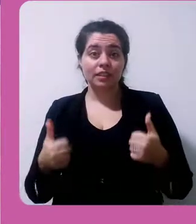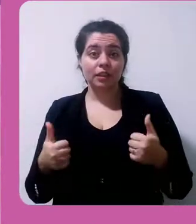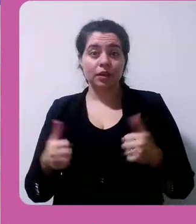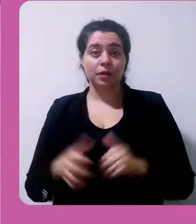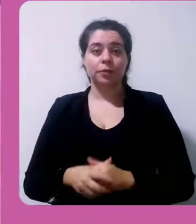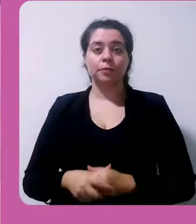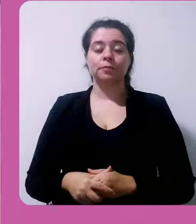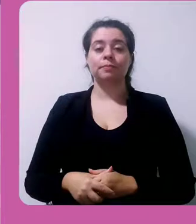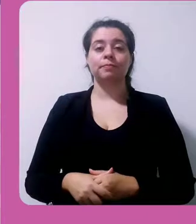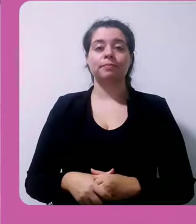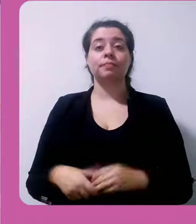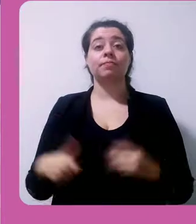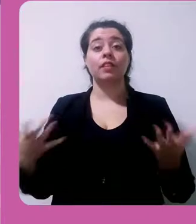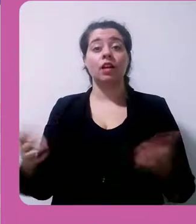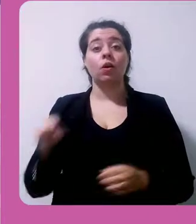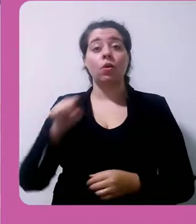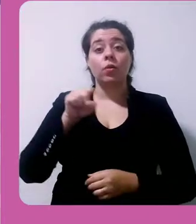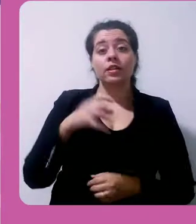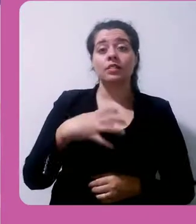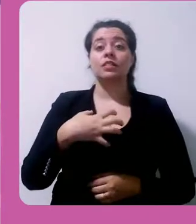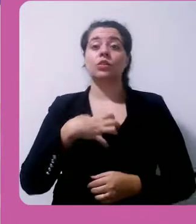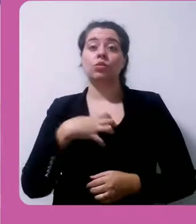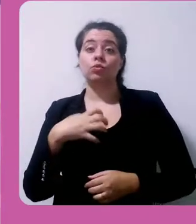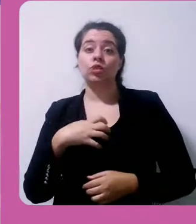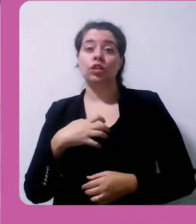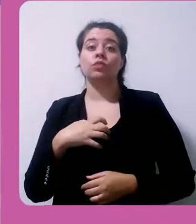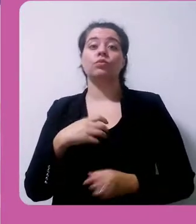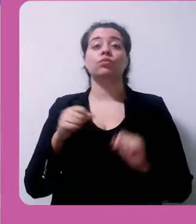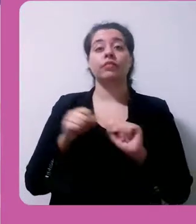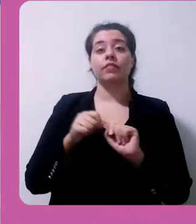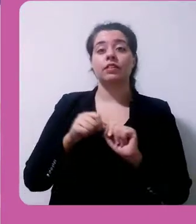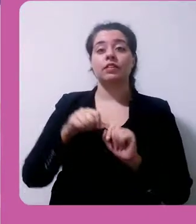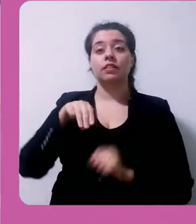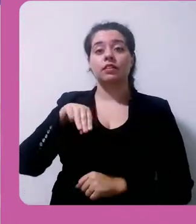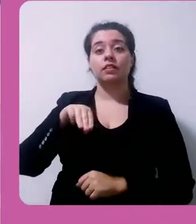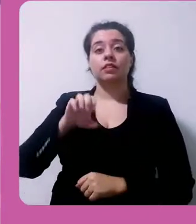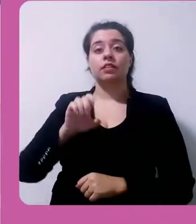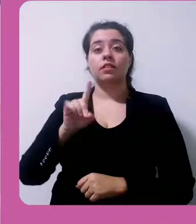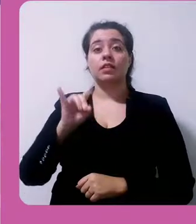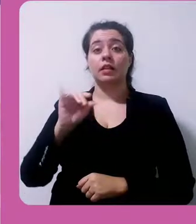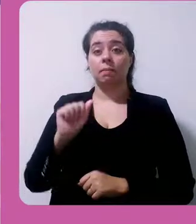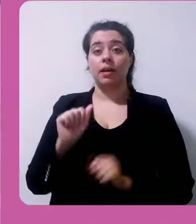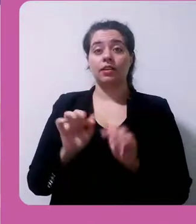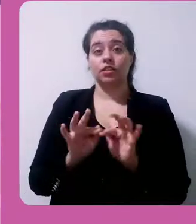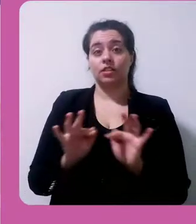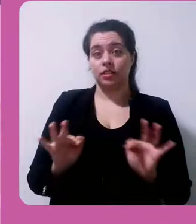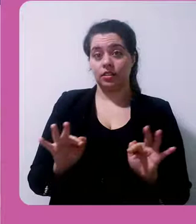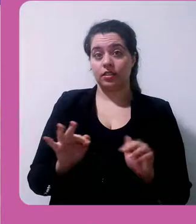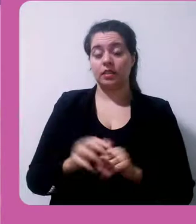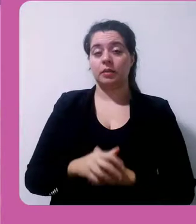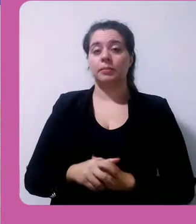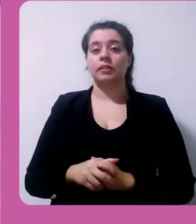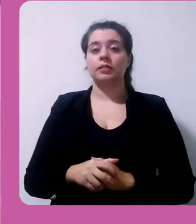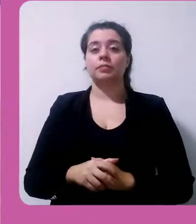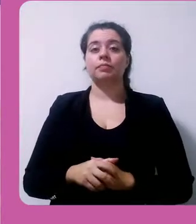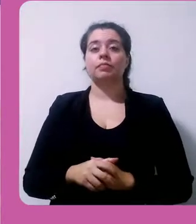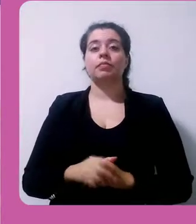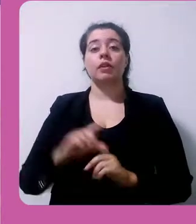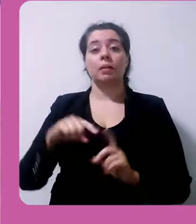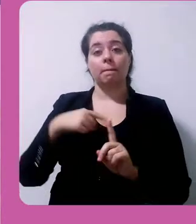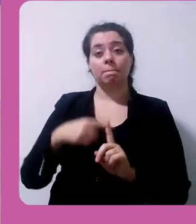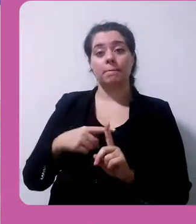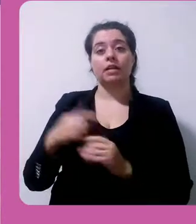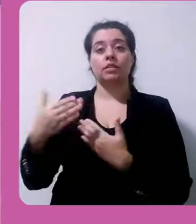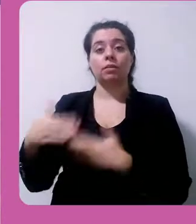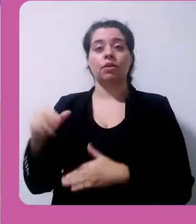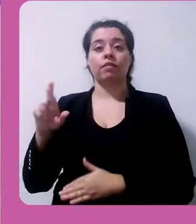Tá certo? Bom, então essa é uma forma de fazer uma média aritmética simples com uma prova